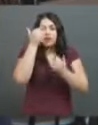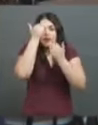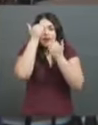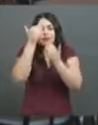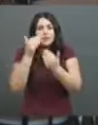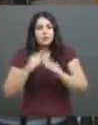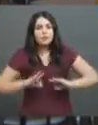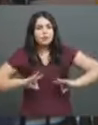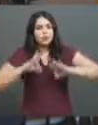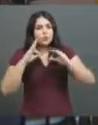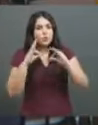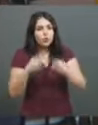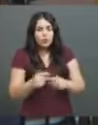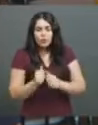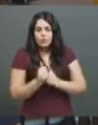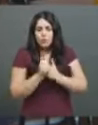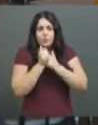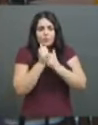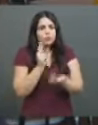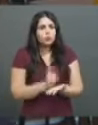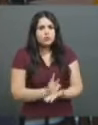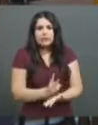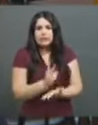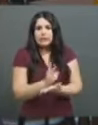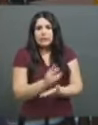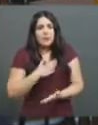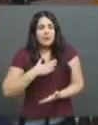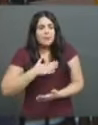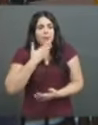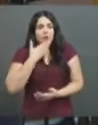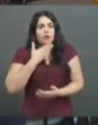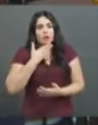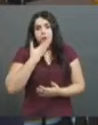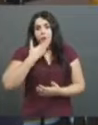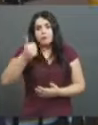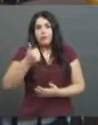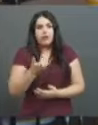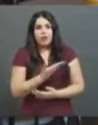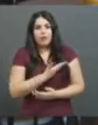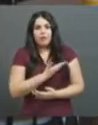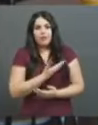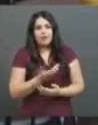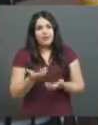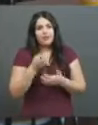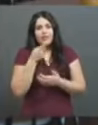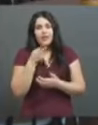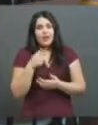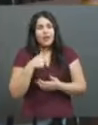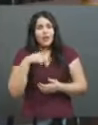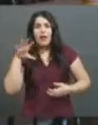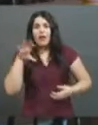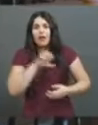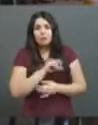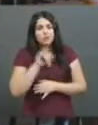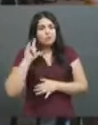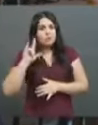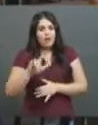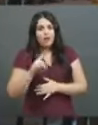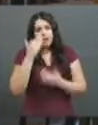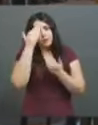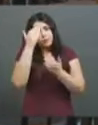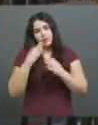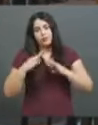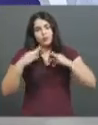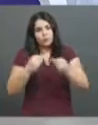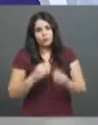estava comigo em todas as situações, que ele é meu melhor amigo acima de tudo. E queria falar que eu amo muito ele e agradecer por tudo que ele já fez por